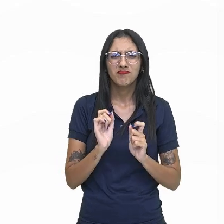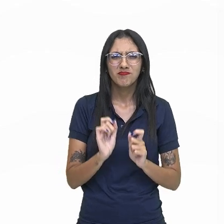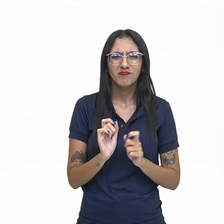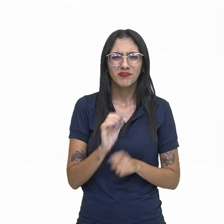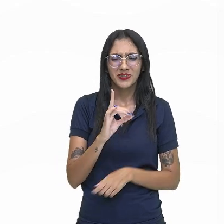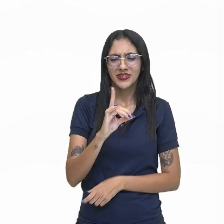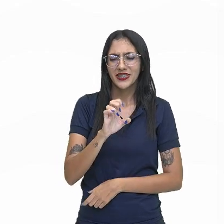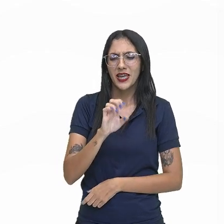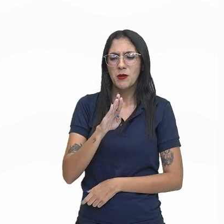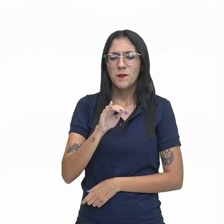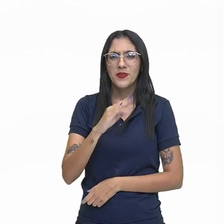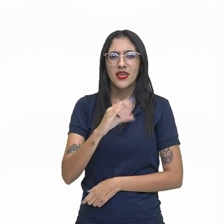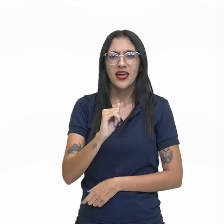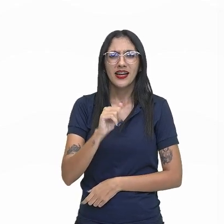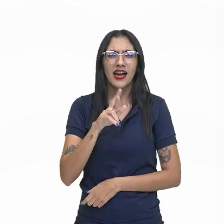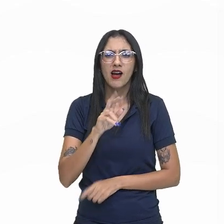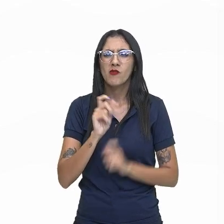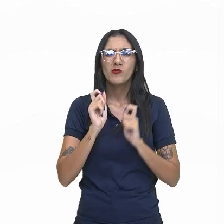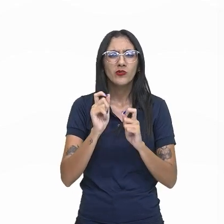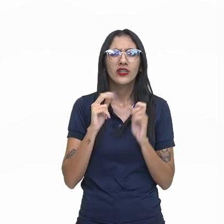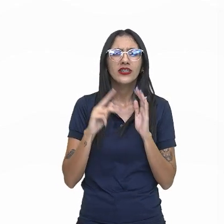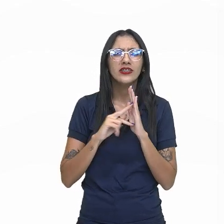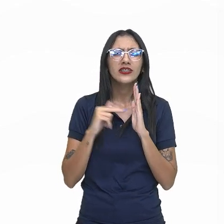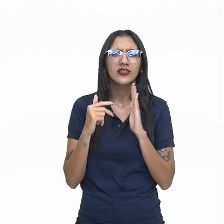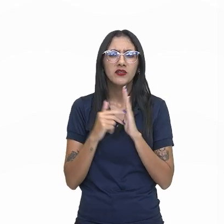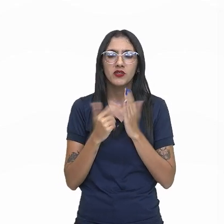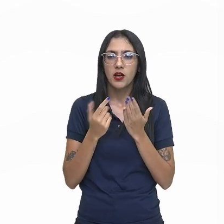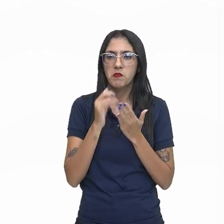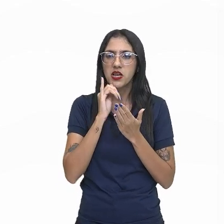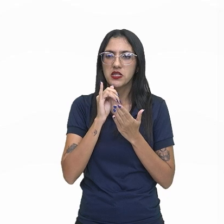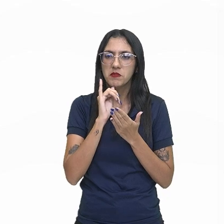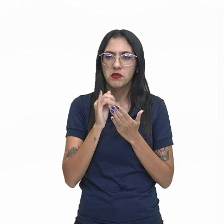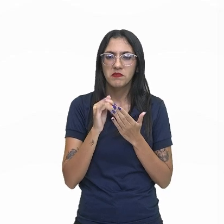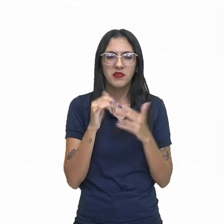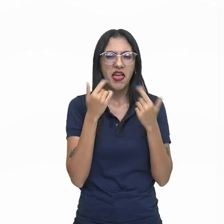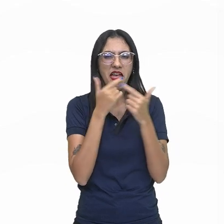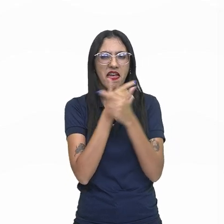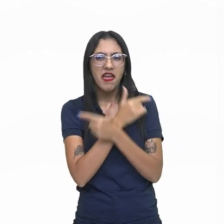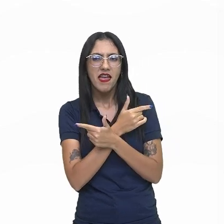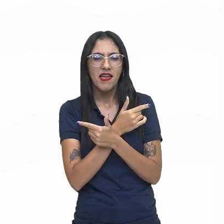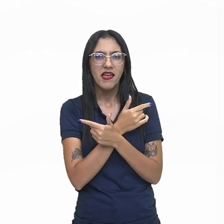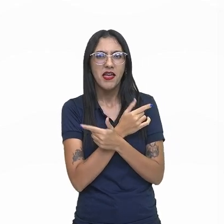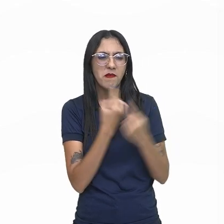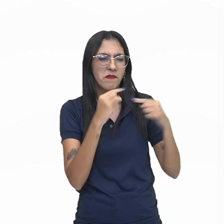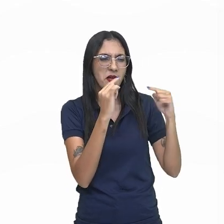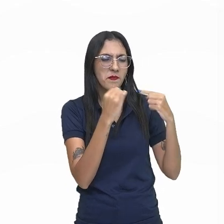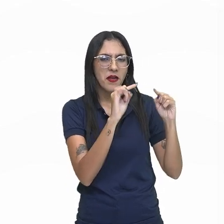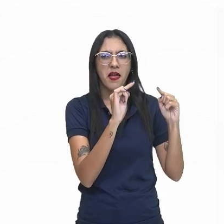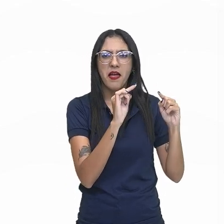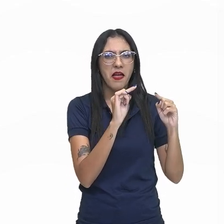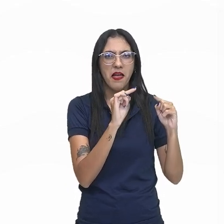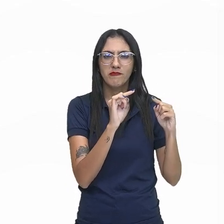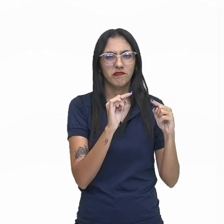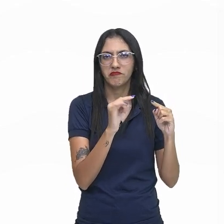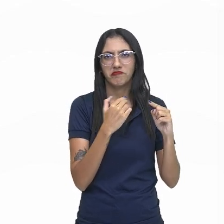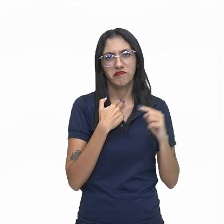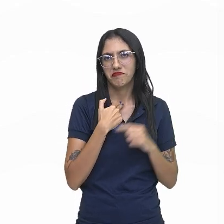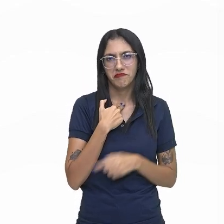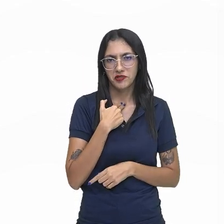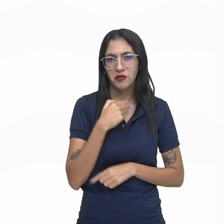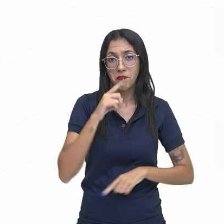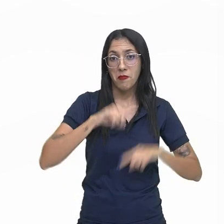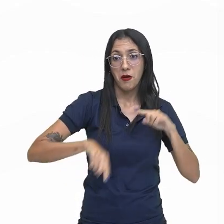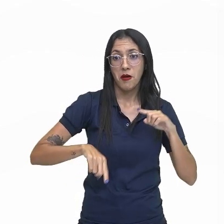de debicar nos mais velhos, o que significa? Zombar, ridicularizar,